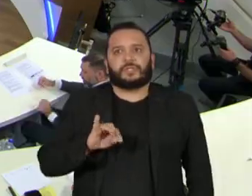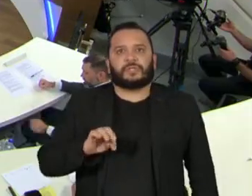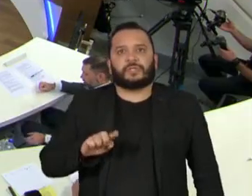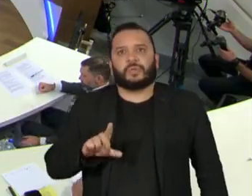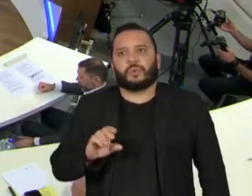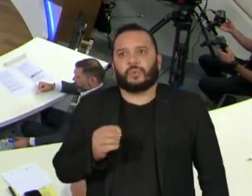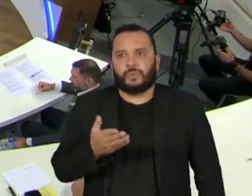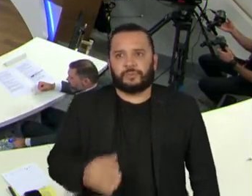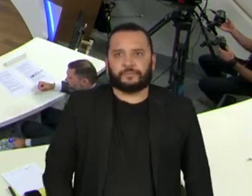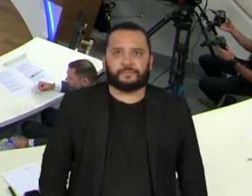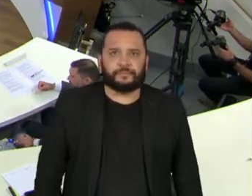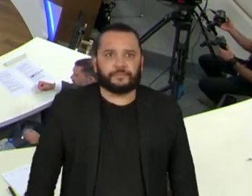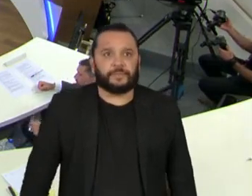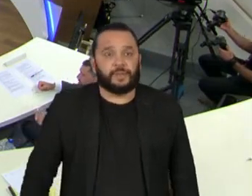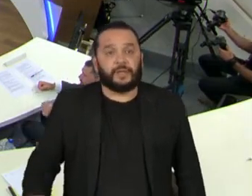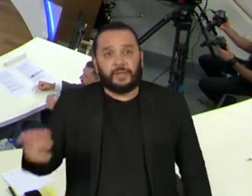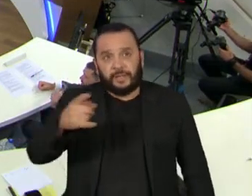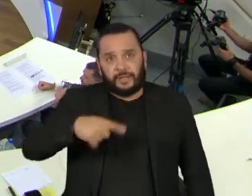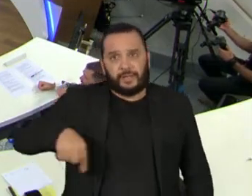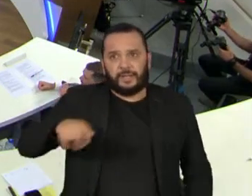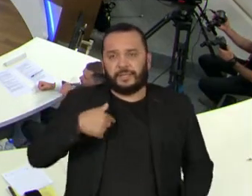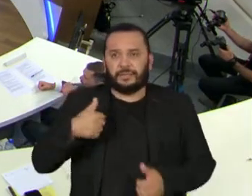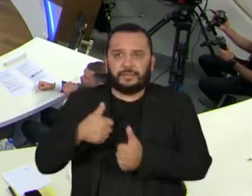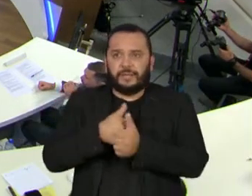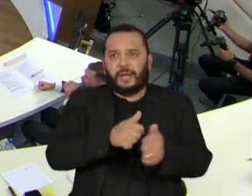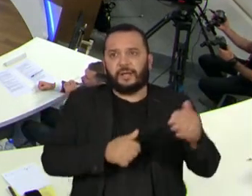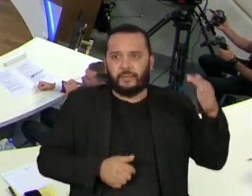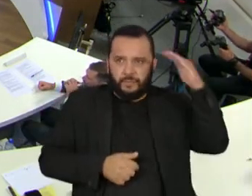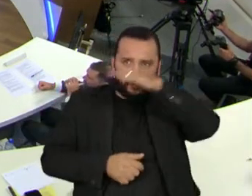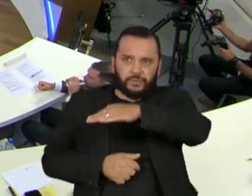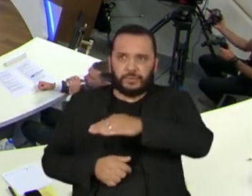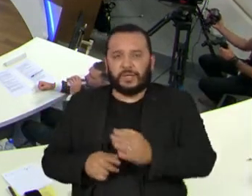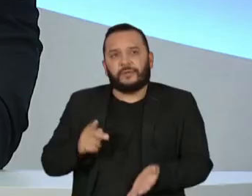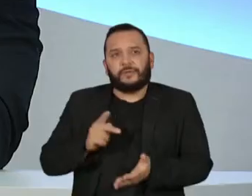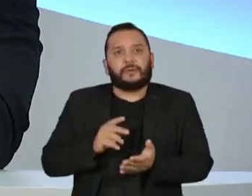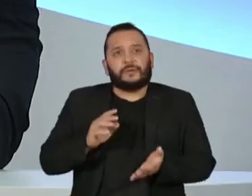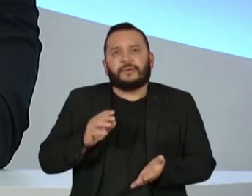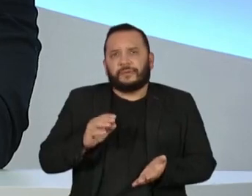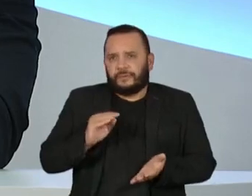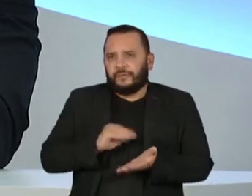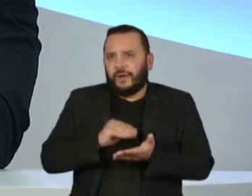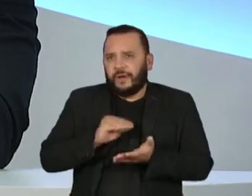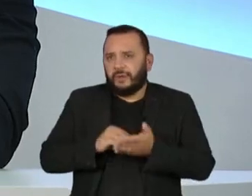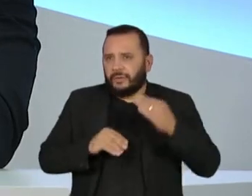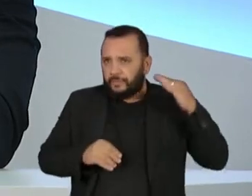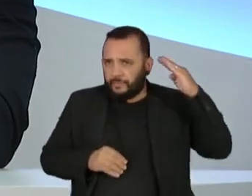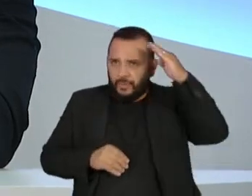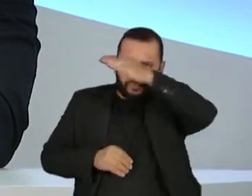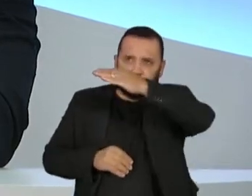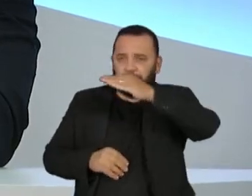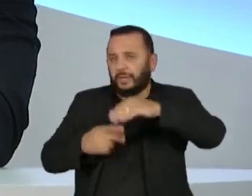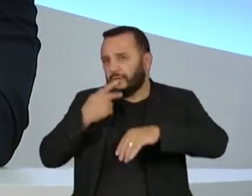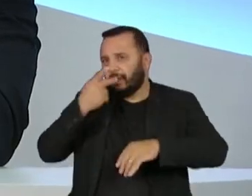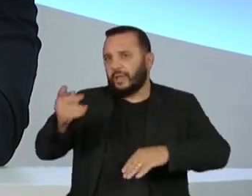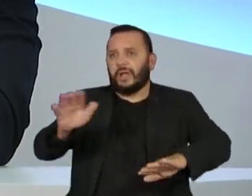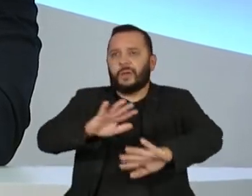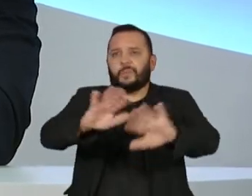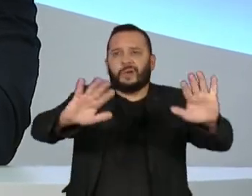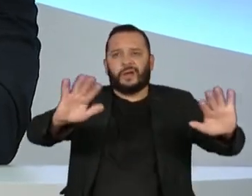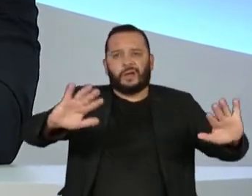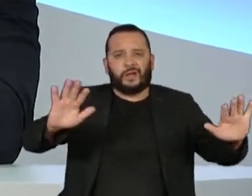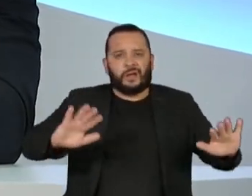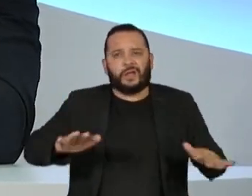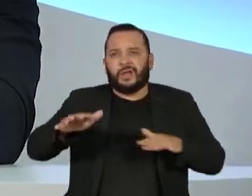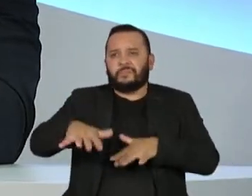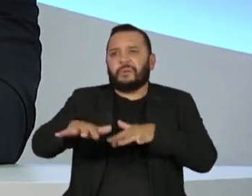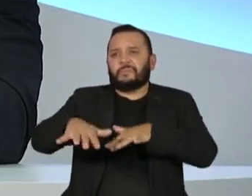já que eles seguem o presidente bolsonaro não falta uma mensagem do presidente na avaliação do Senhor no sentido de cessar essa mobilização golpista